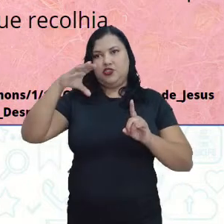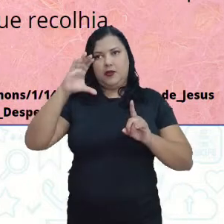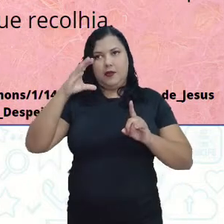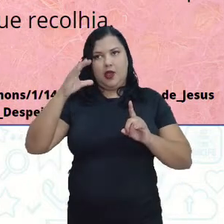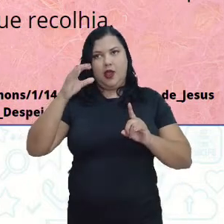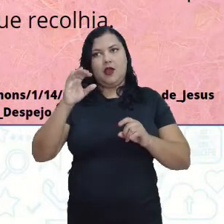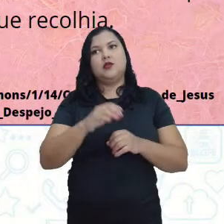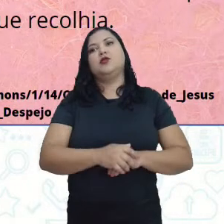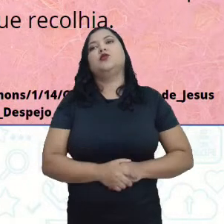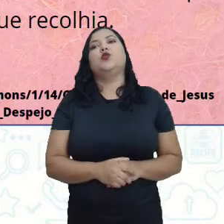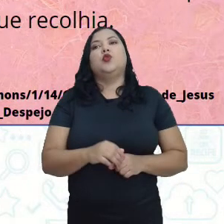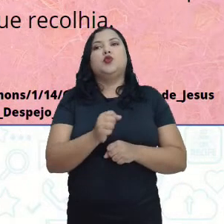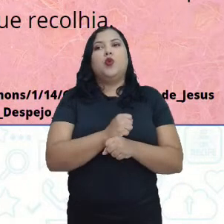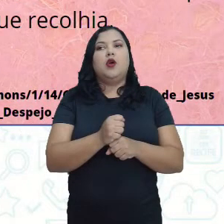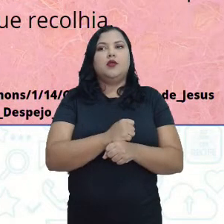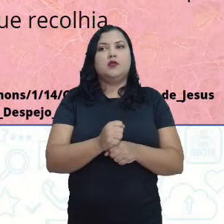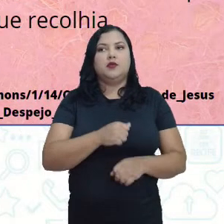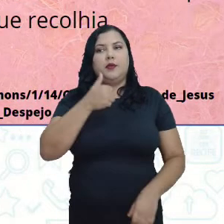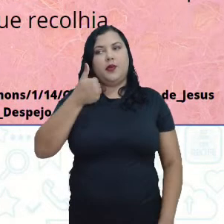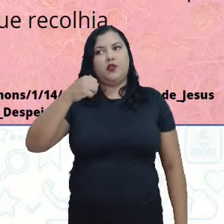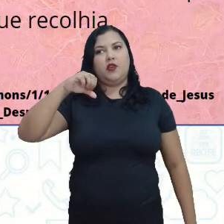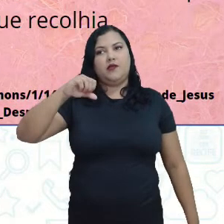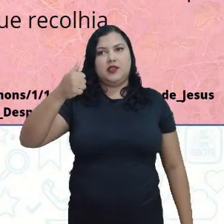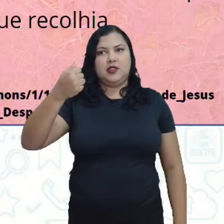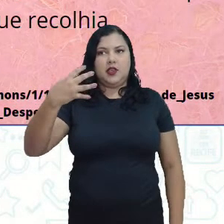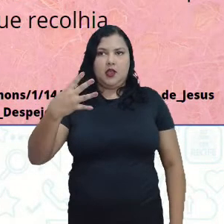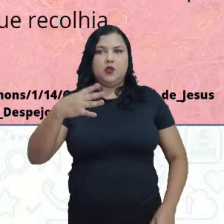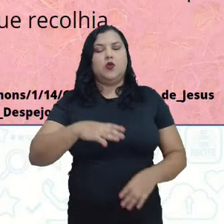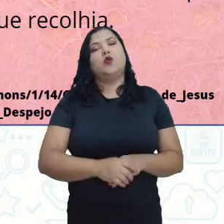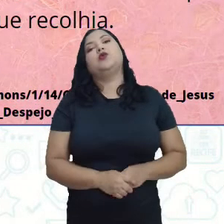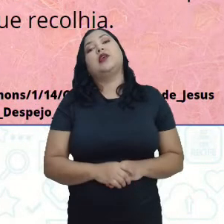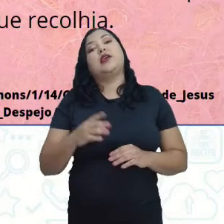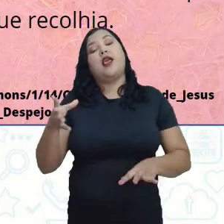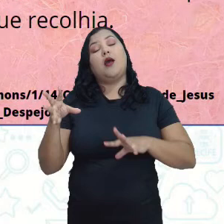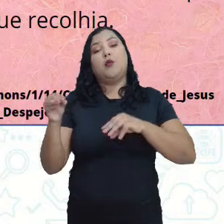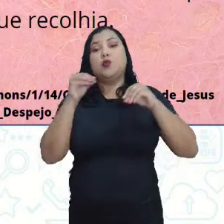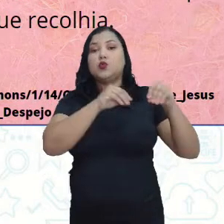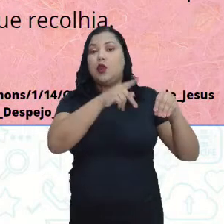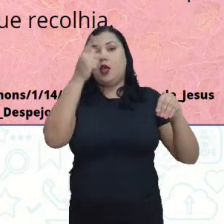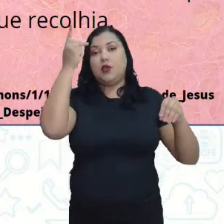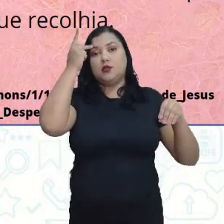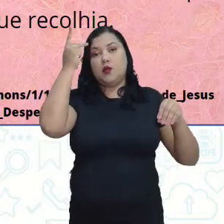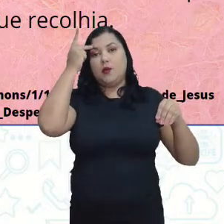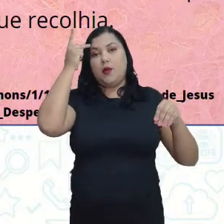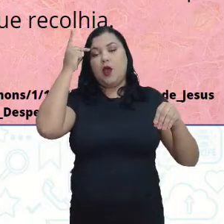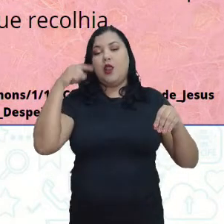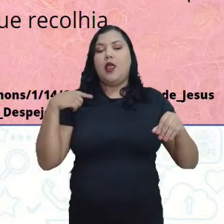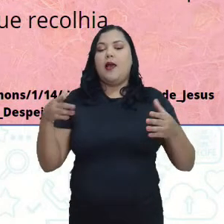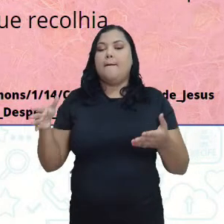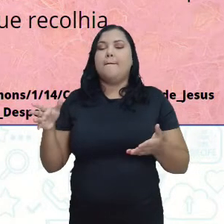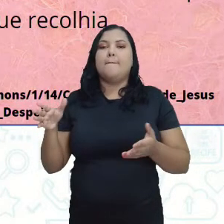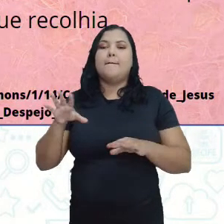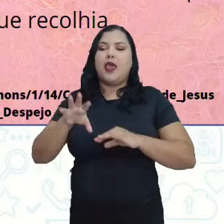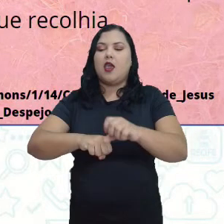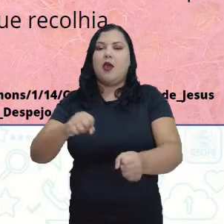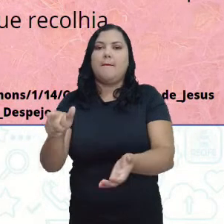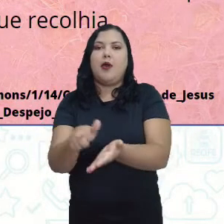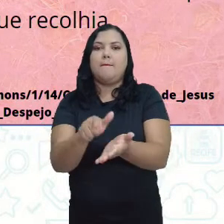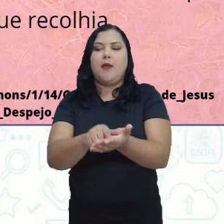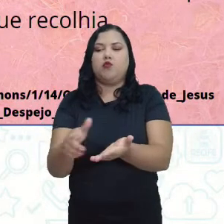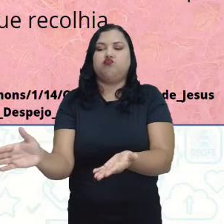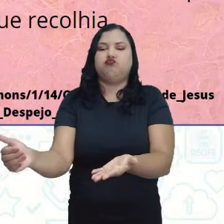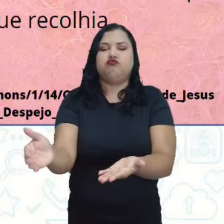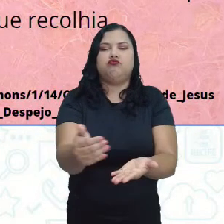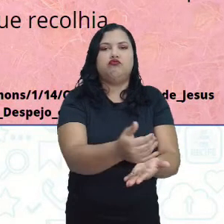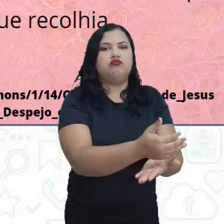pisciana. Aos 33, mudou-se para a favela do Canidé, em São Paulo. Trabalhava como catadora de papel. Uma das primeiras e